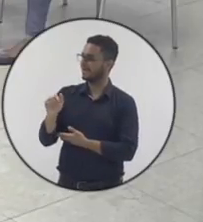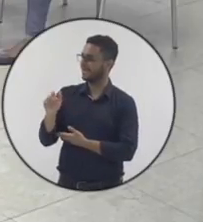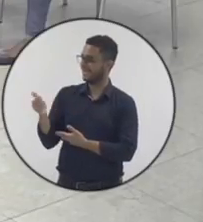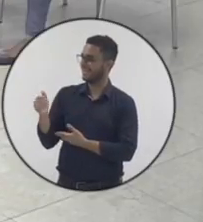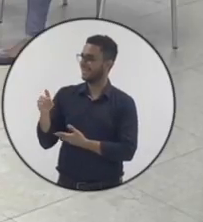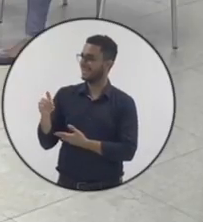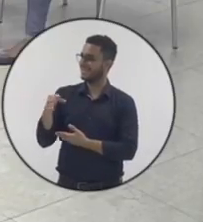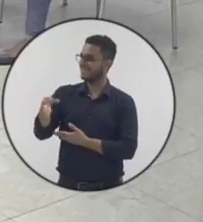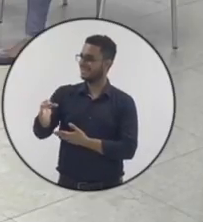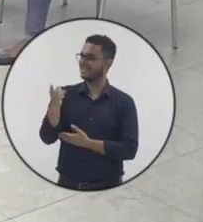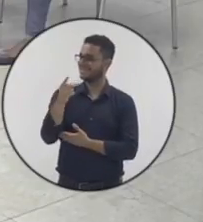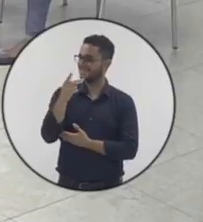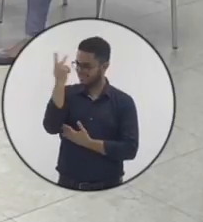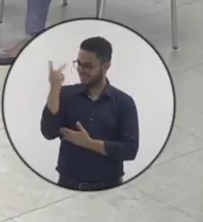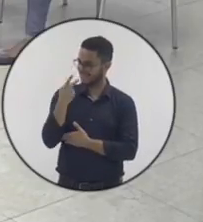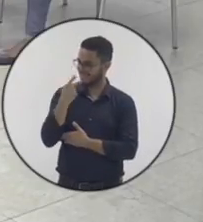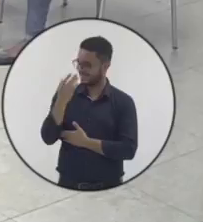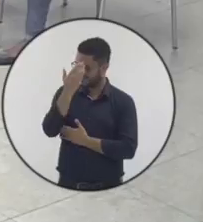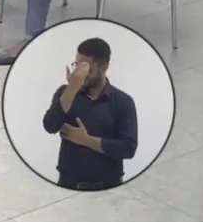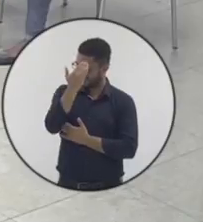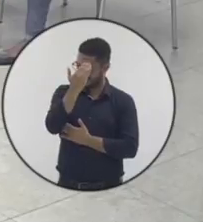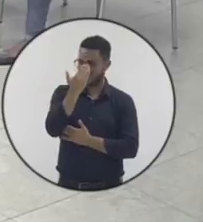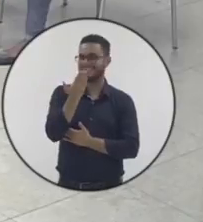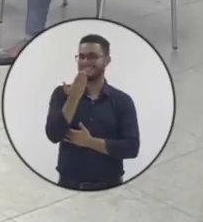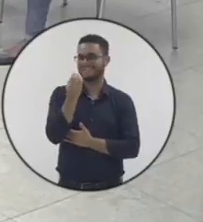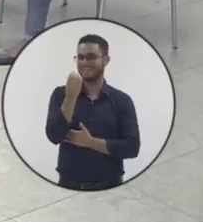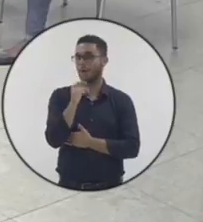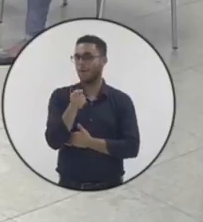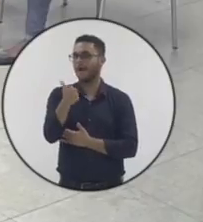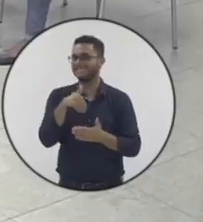nossa próxima convidada. Obrigado pela participação.